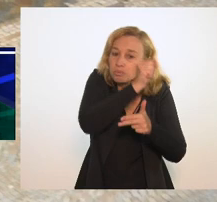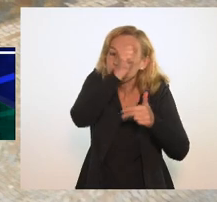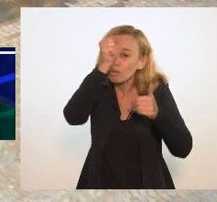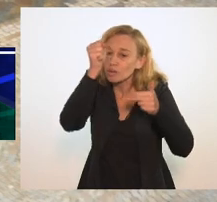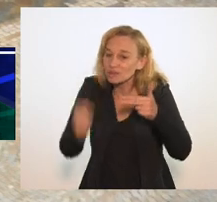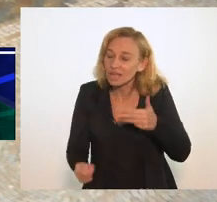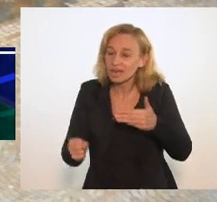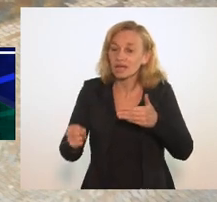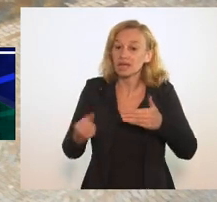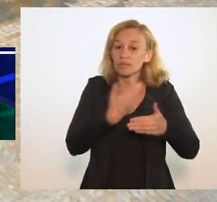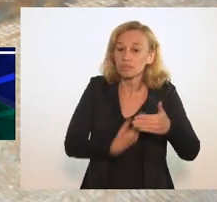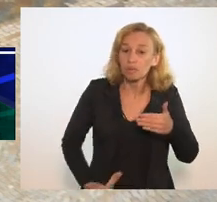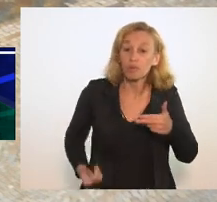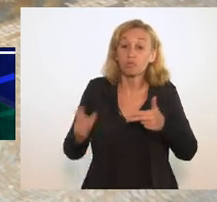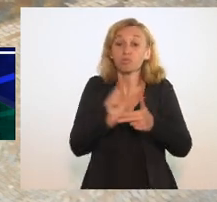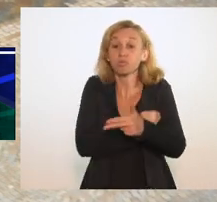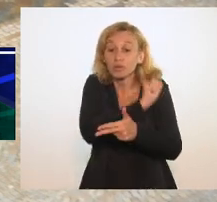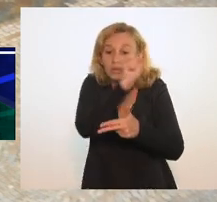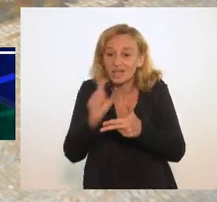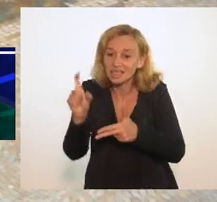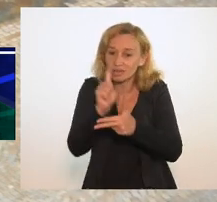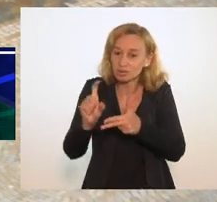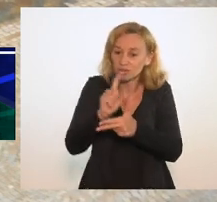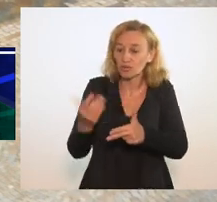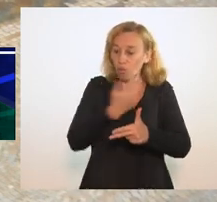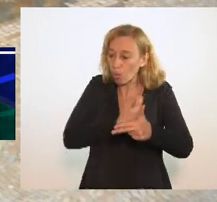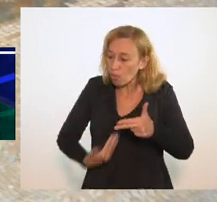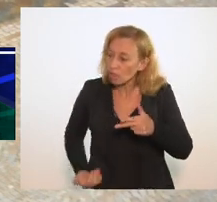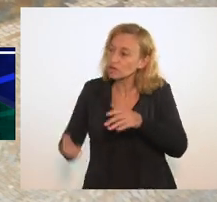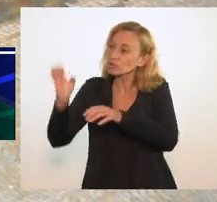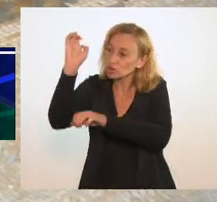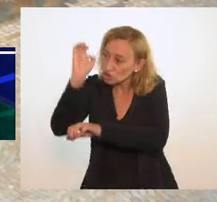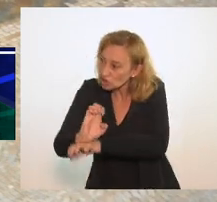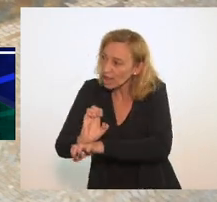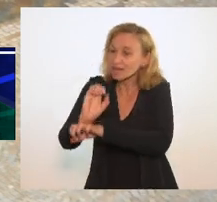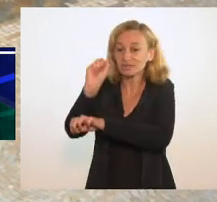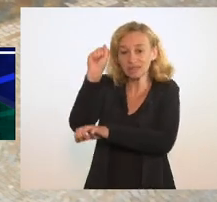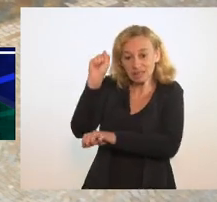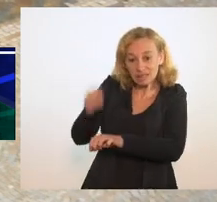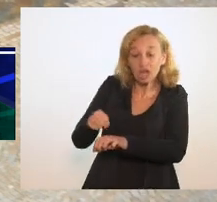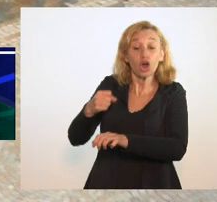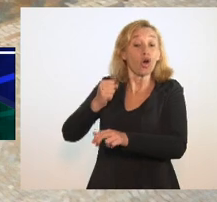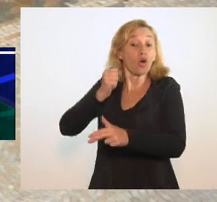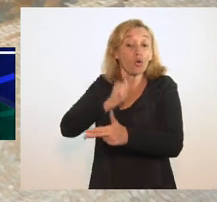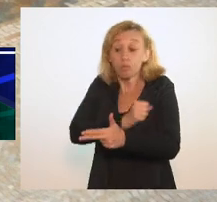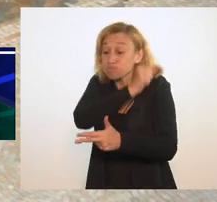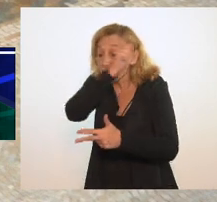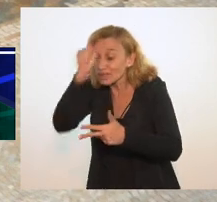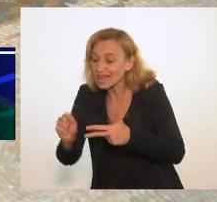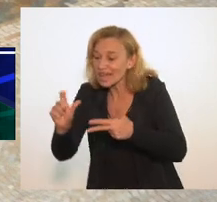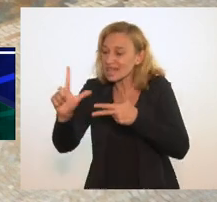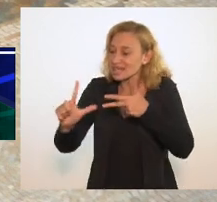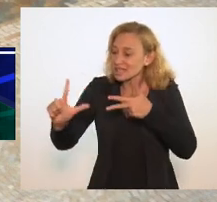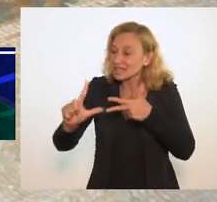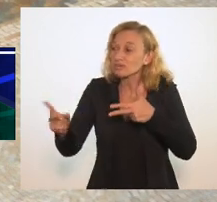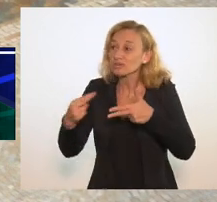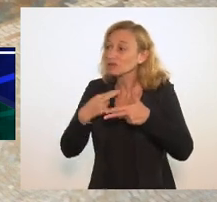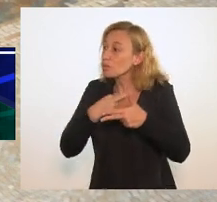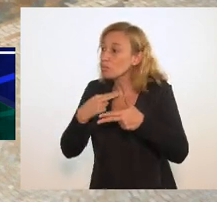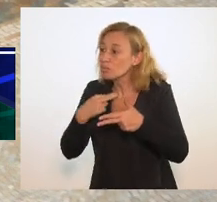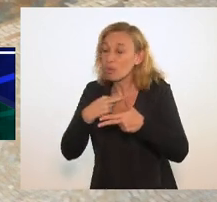É o executivo, é o governo do Estado. O Poder Legislativo não tem poder para dizer